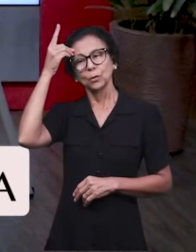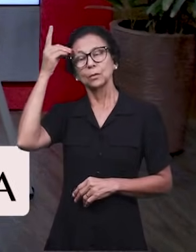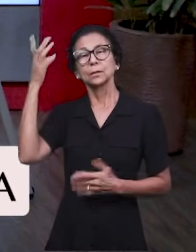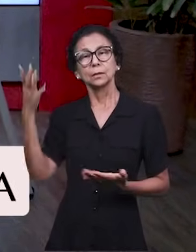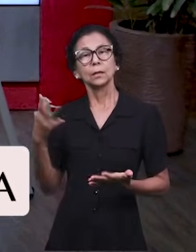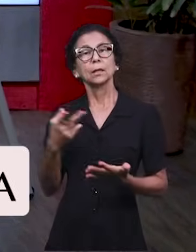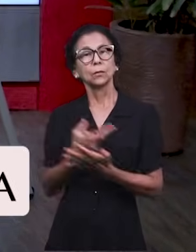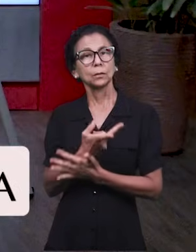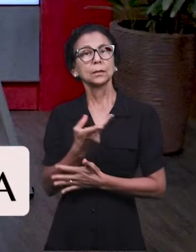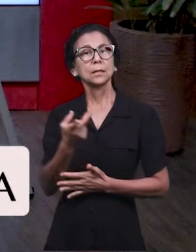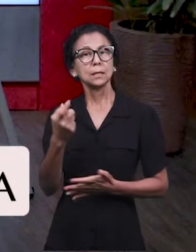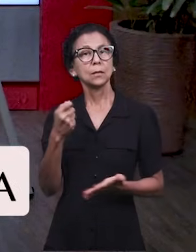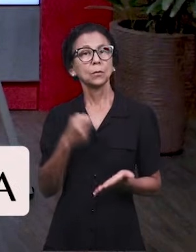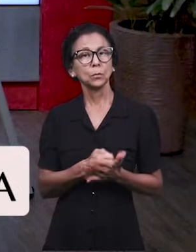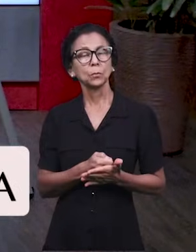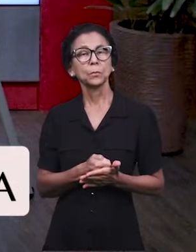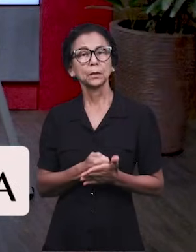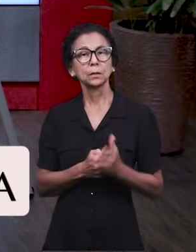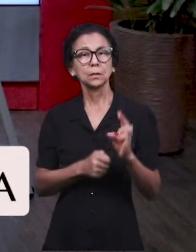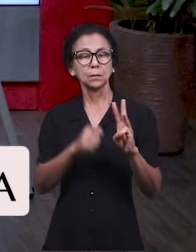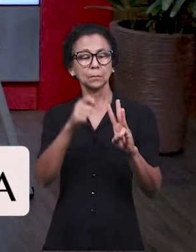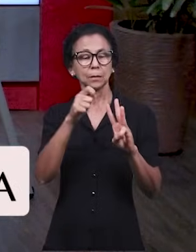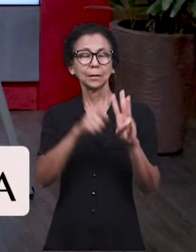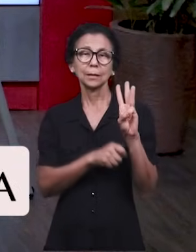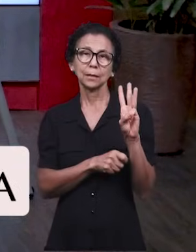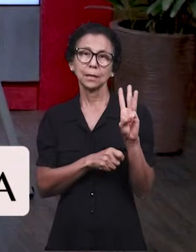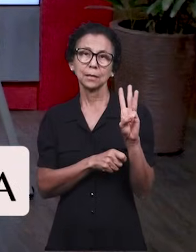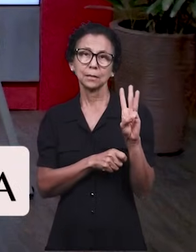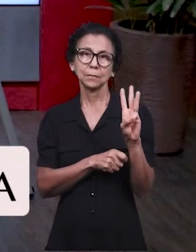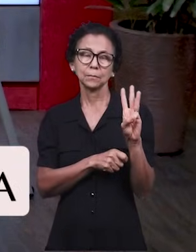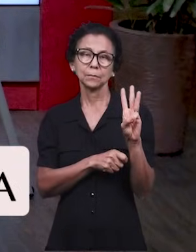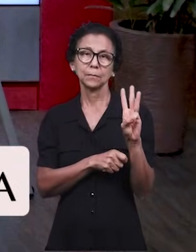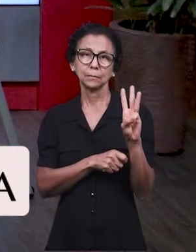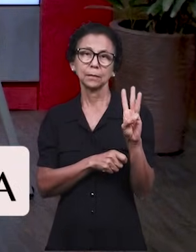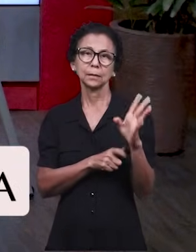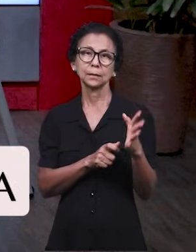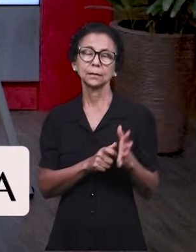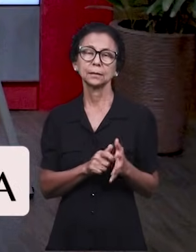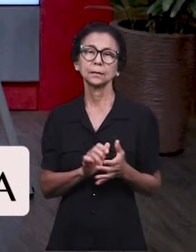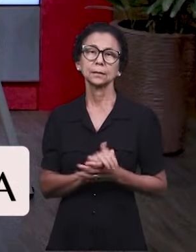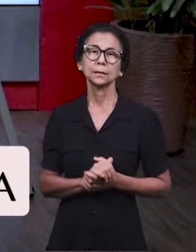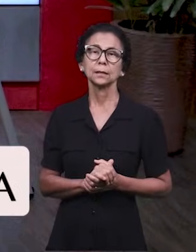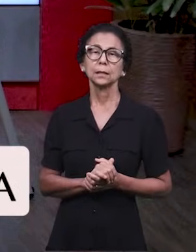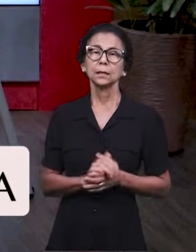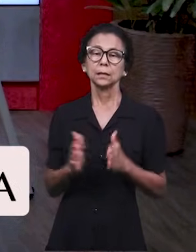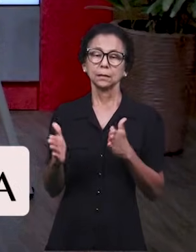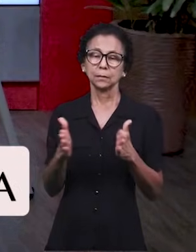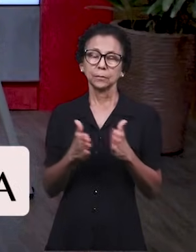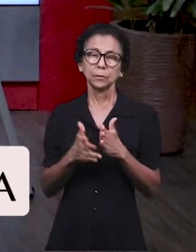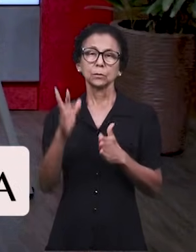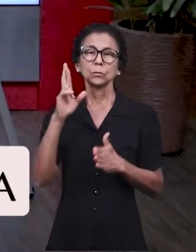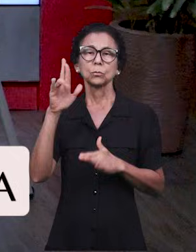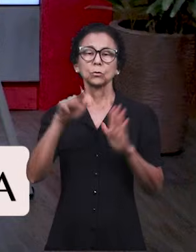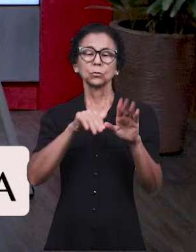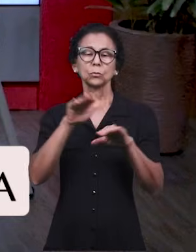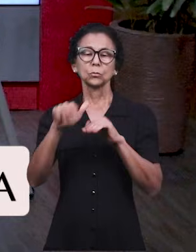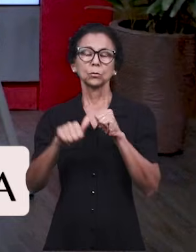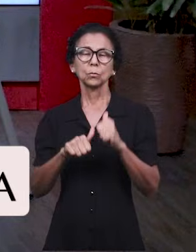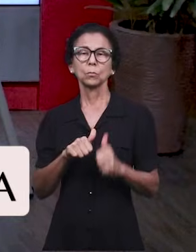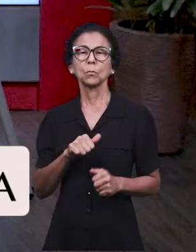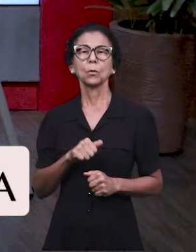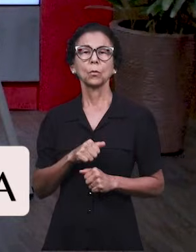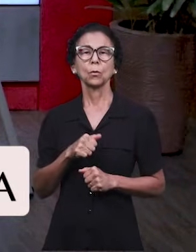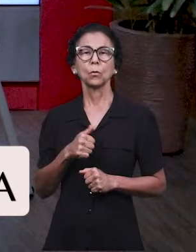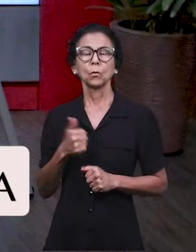aconteceu. Ficamos 3 meses, mas naquele período o senhor levantou servos dispostos a realizar a obra tanto